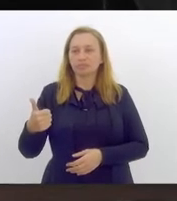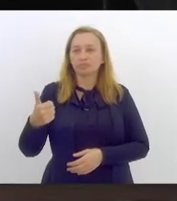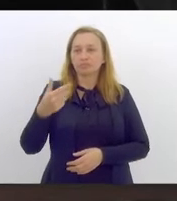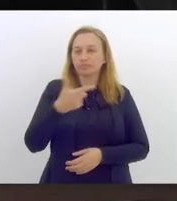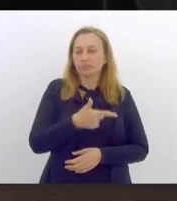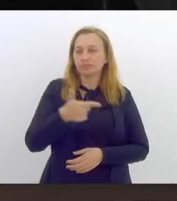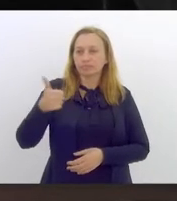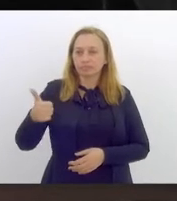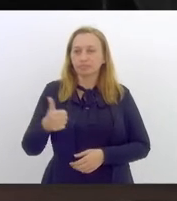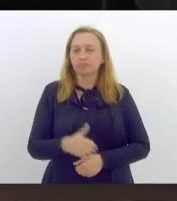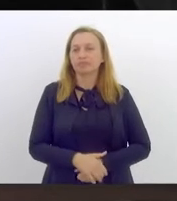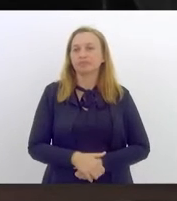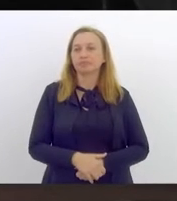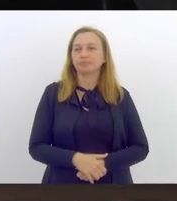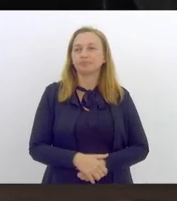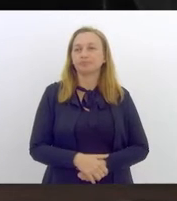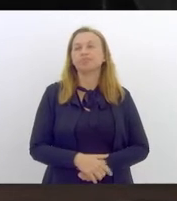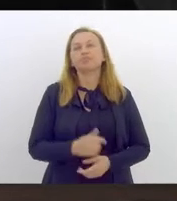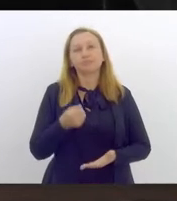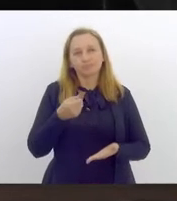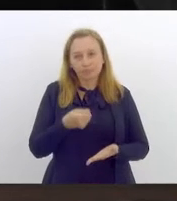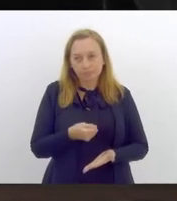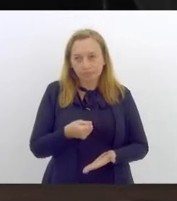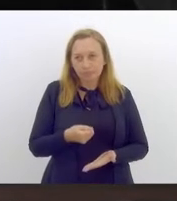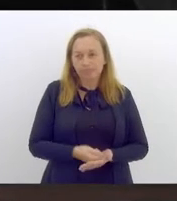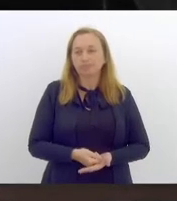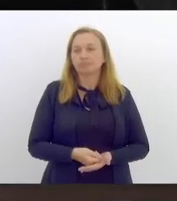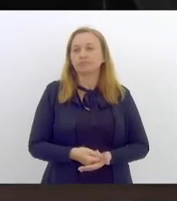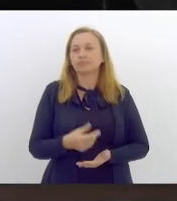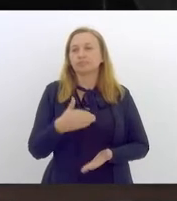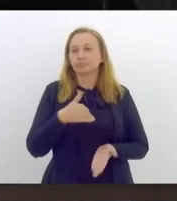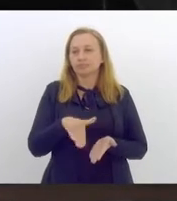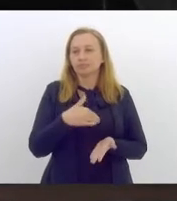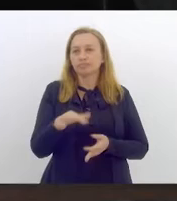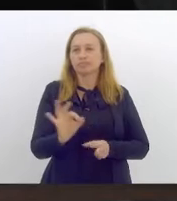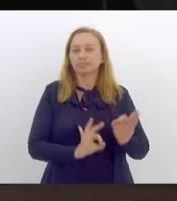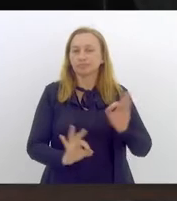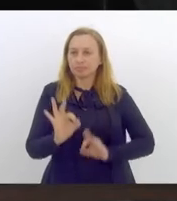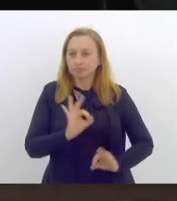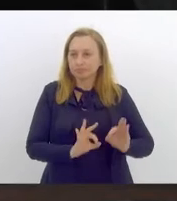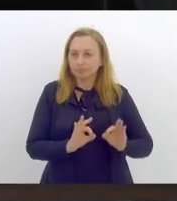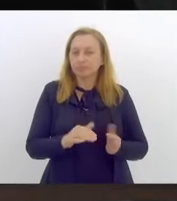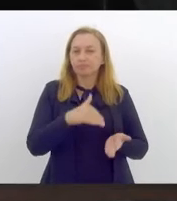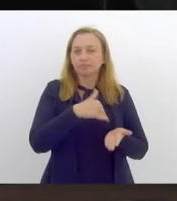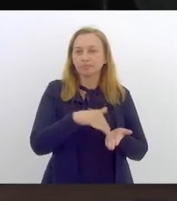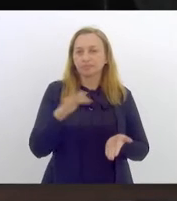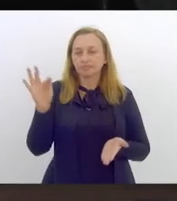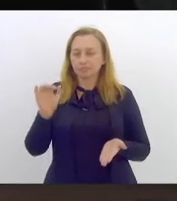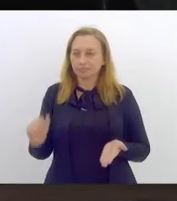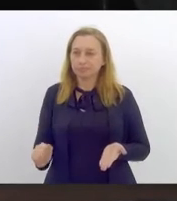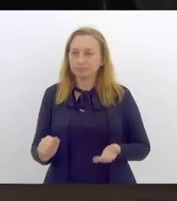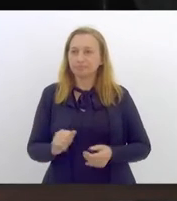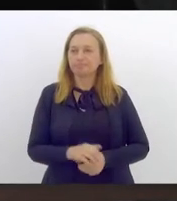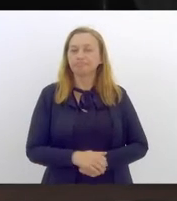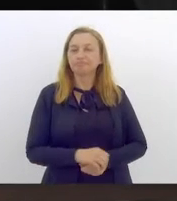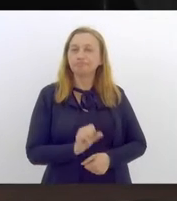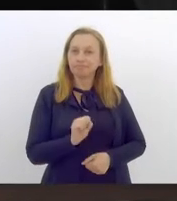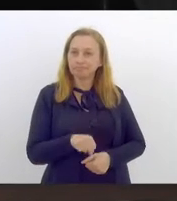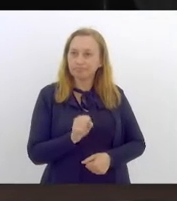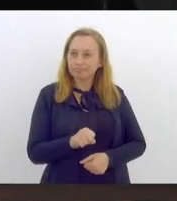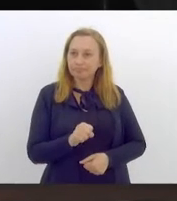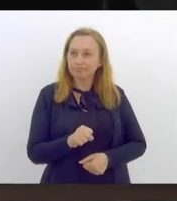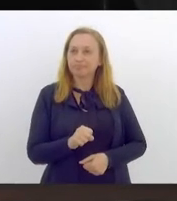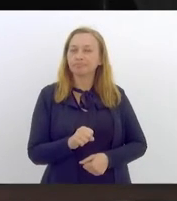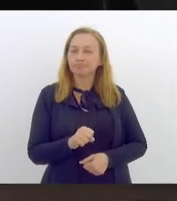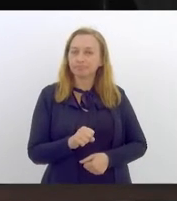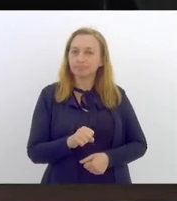2021, e foi confirmado pela Secretaria de Planejamento, pela Secretaria de Fazenda, que essa